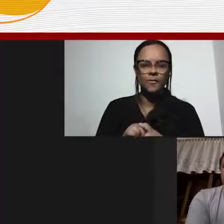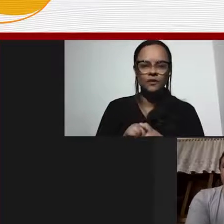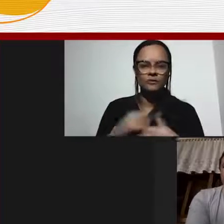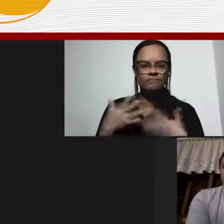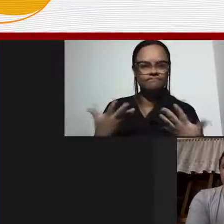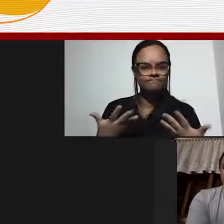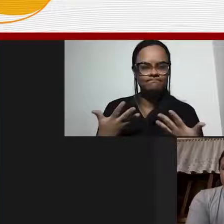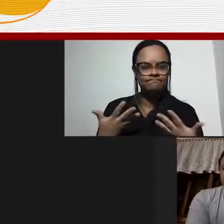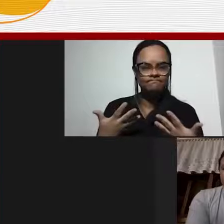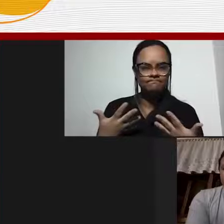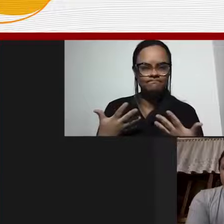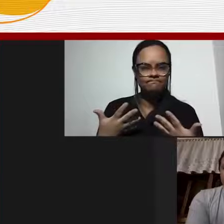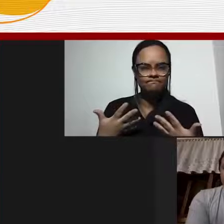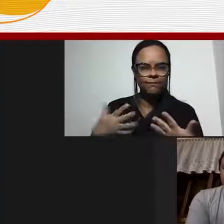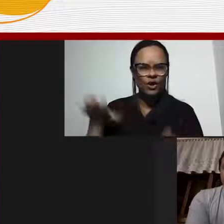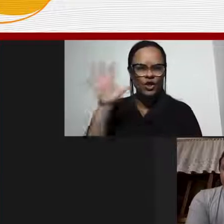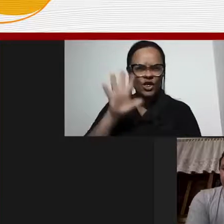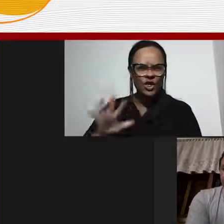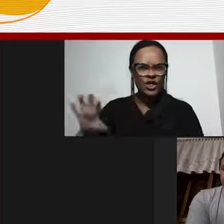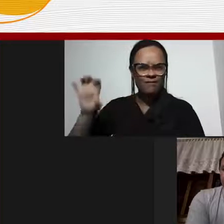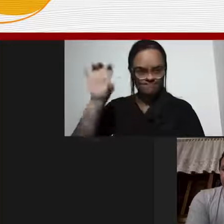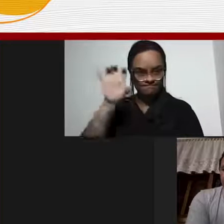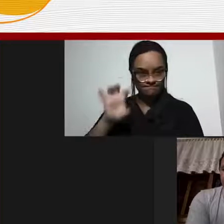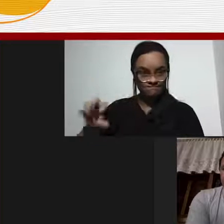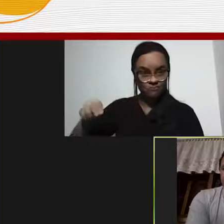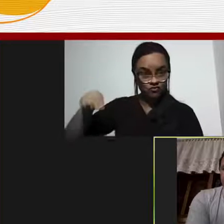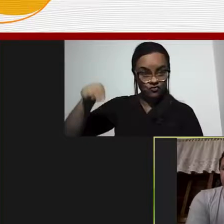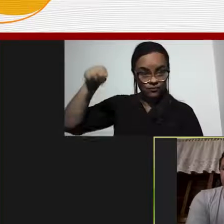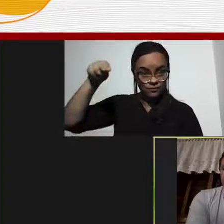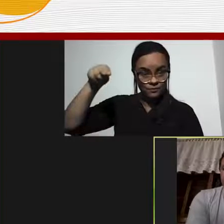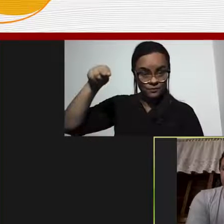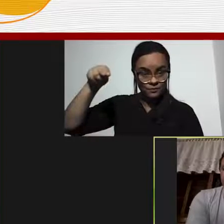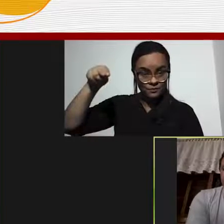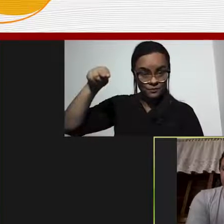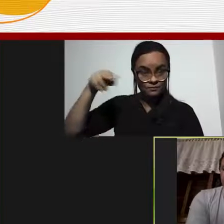um estado do Nordeste do país,